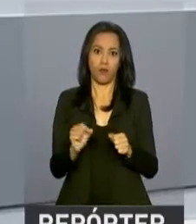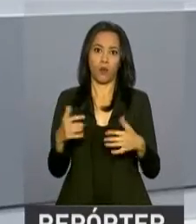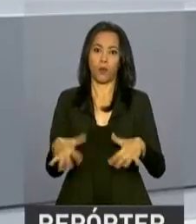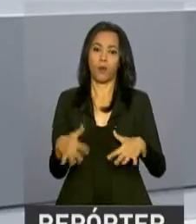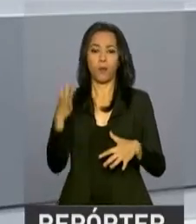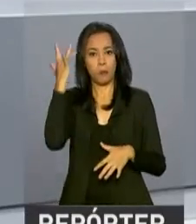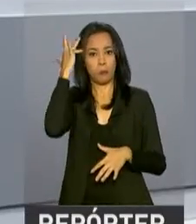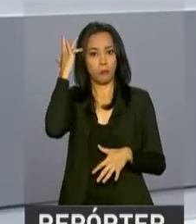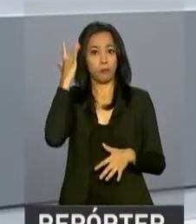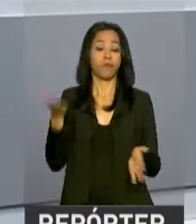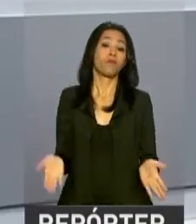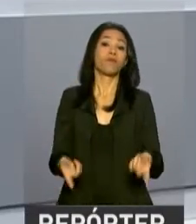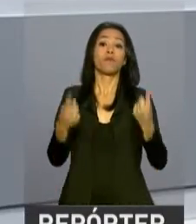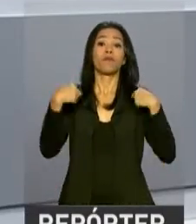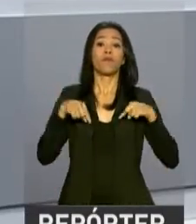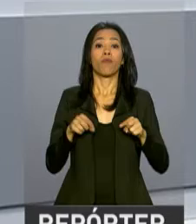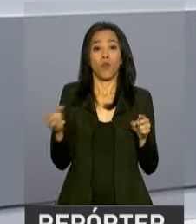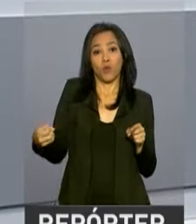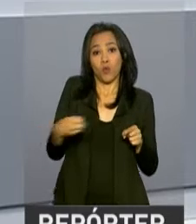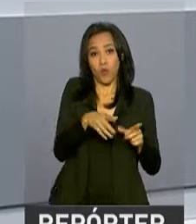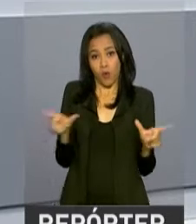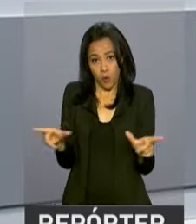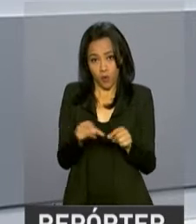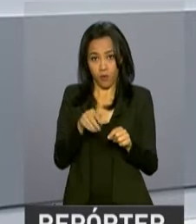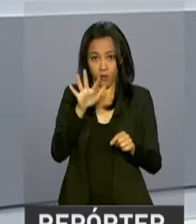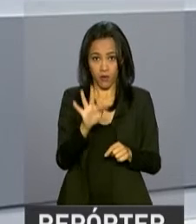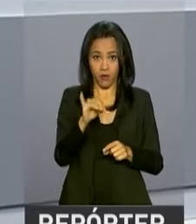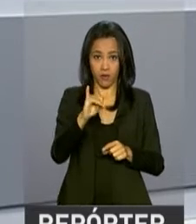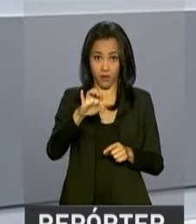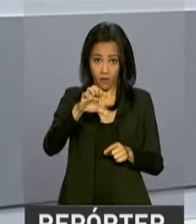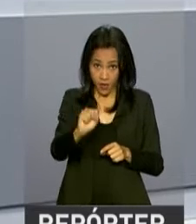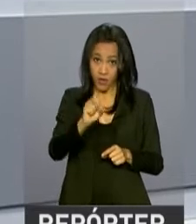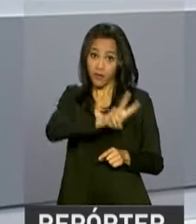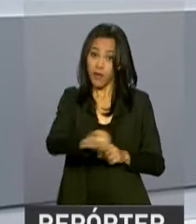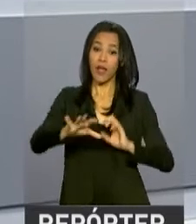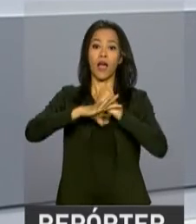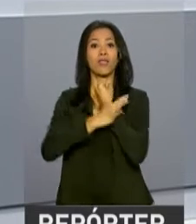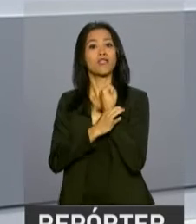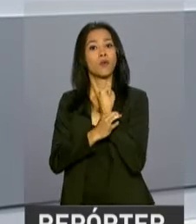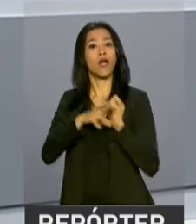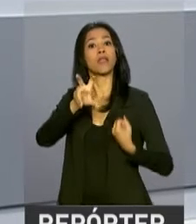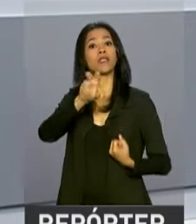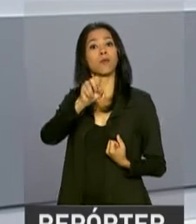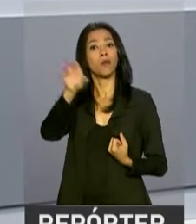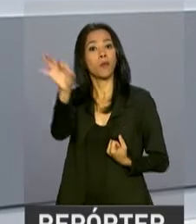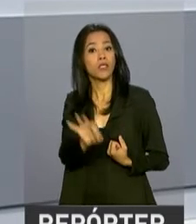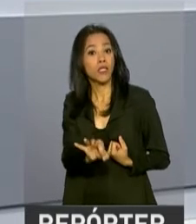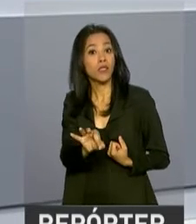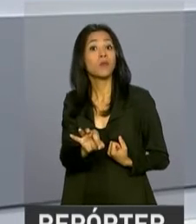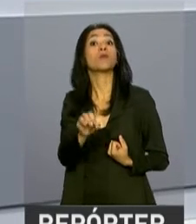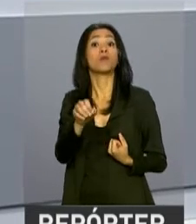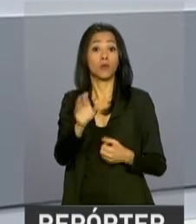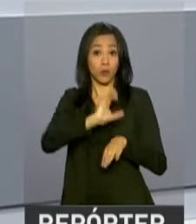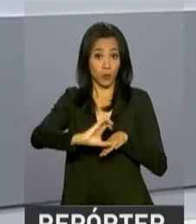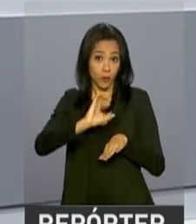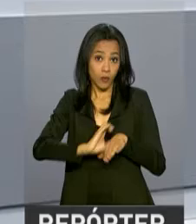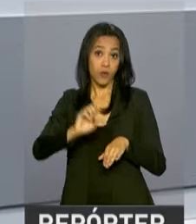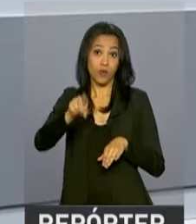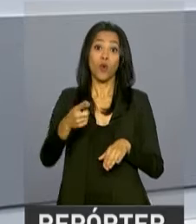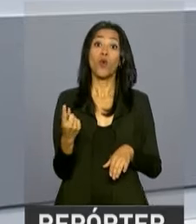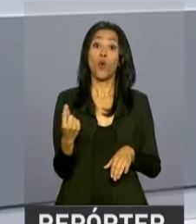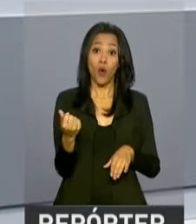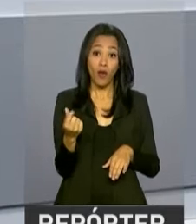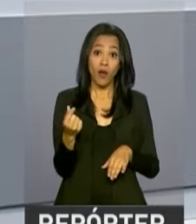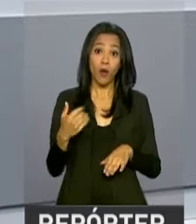o novo fies vai garantir percentual de financiamento mínimo de 50% do curso a partir de agora o valor máximo do benefício